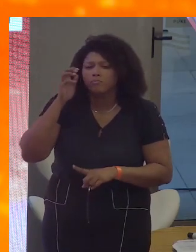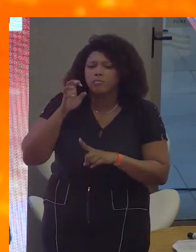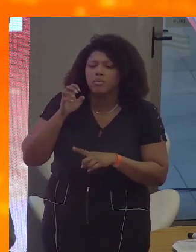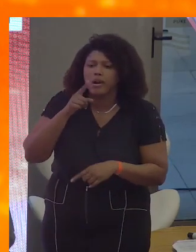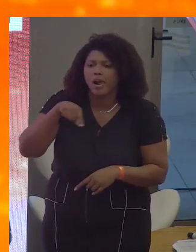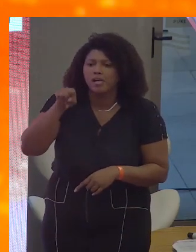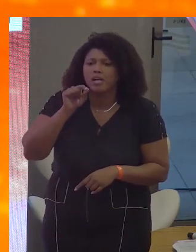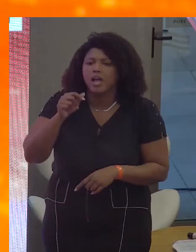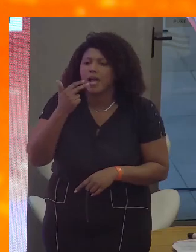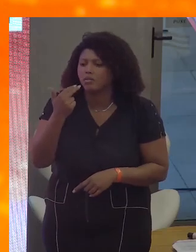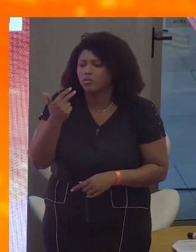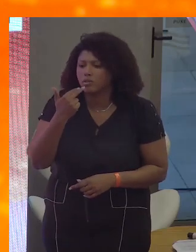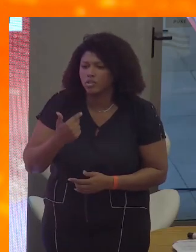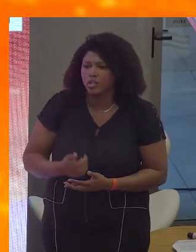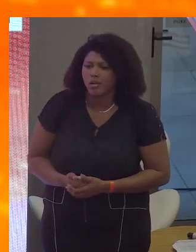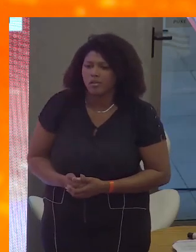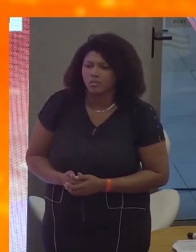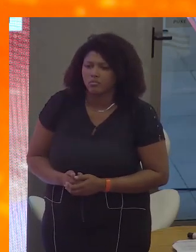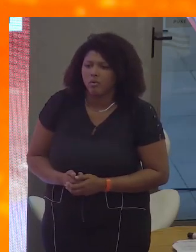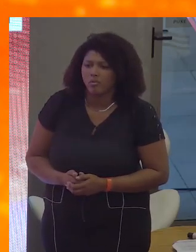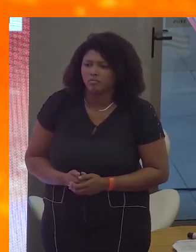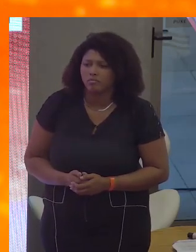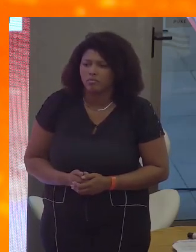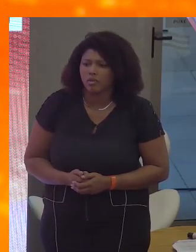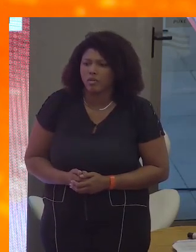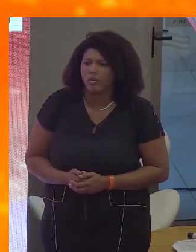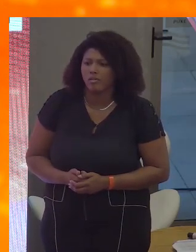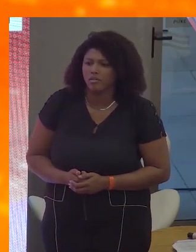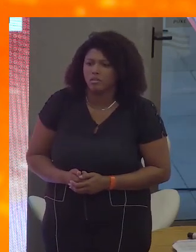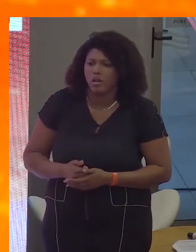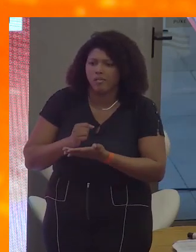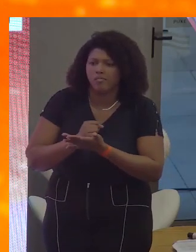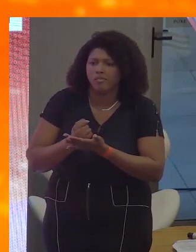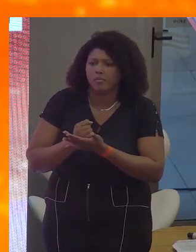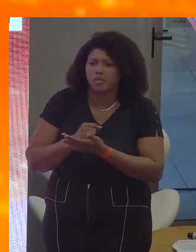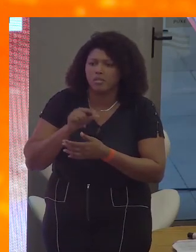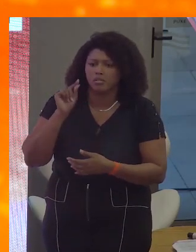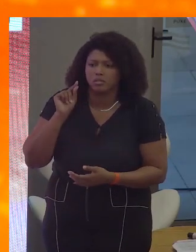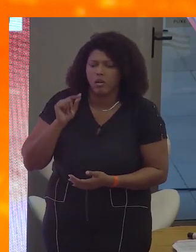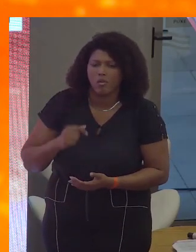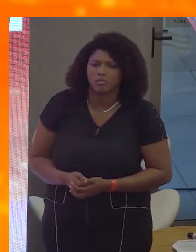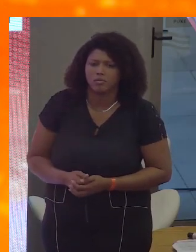é nutricionista? Quem é farmacêutico, que eu já sei?